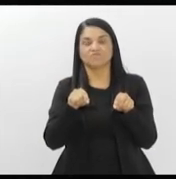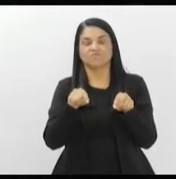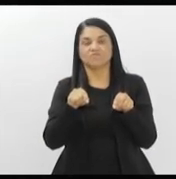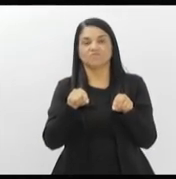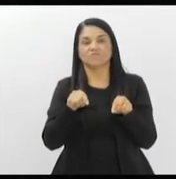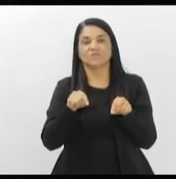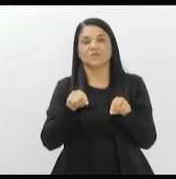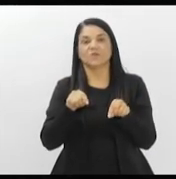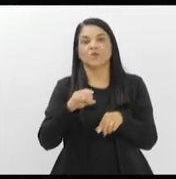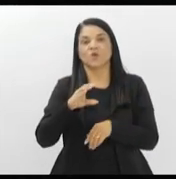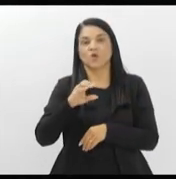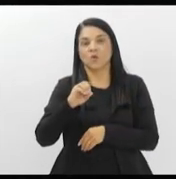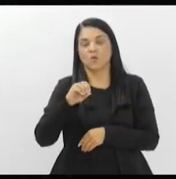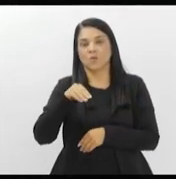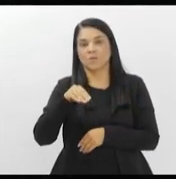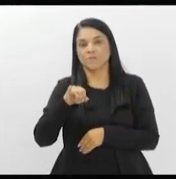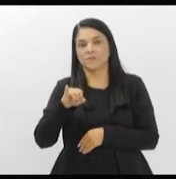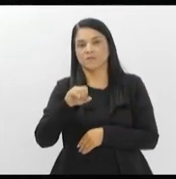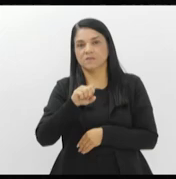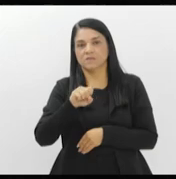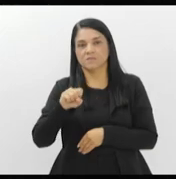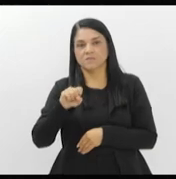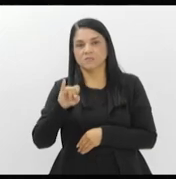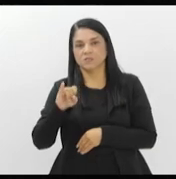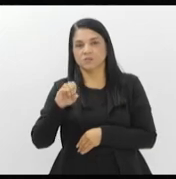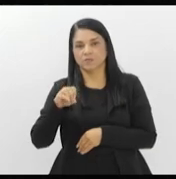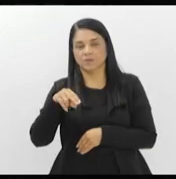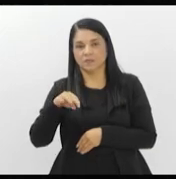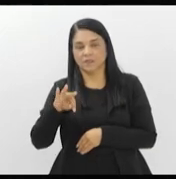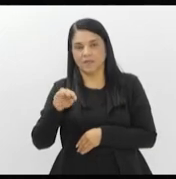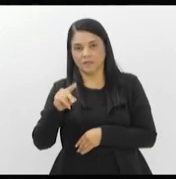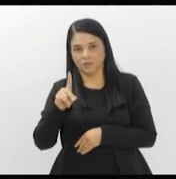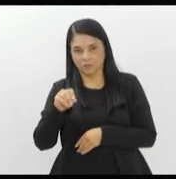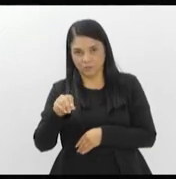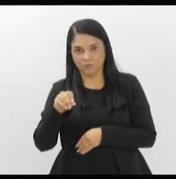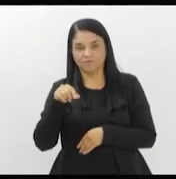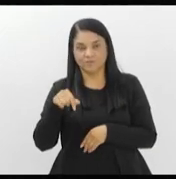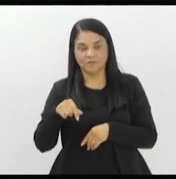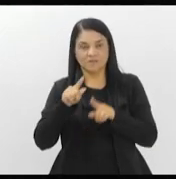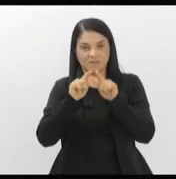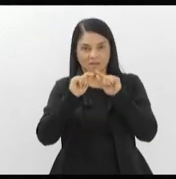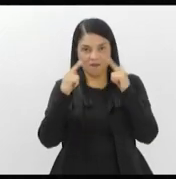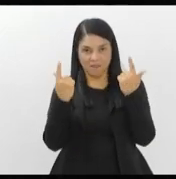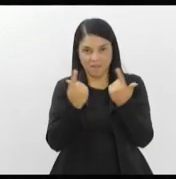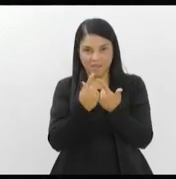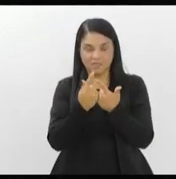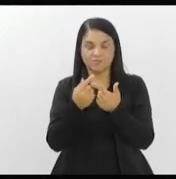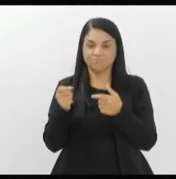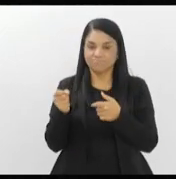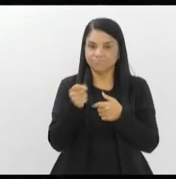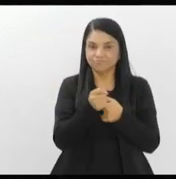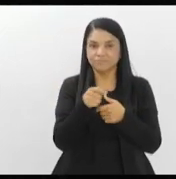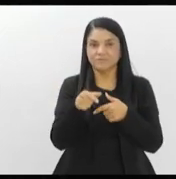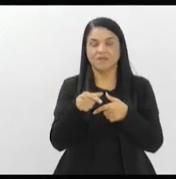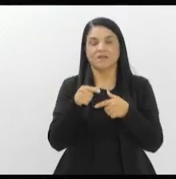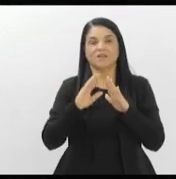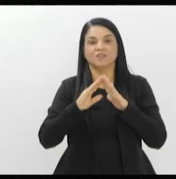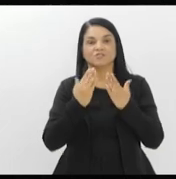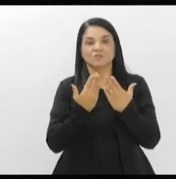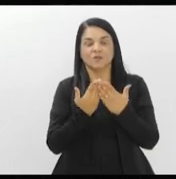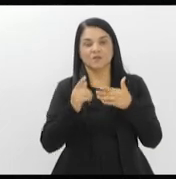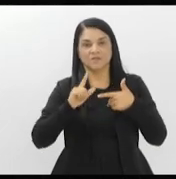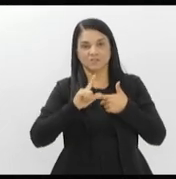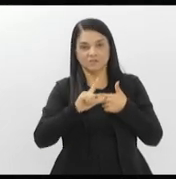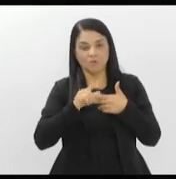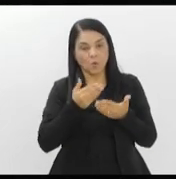comissionado desta casa, lotado na própria Escola do Legislativo, que aqui começou a